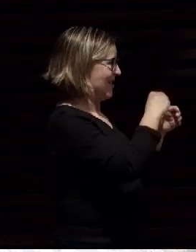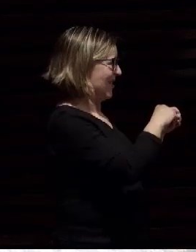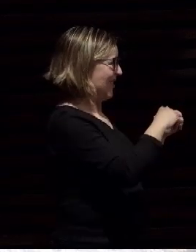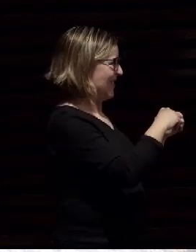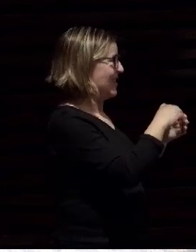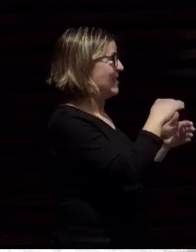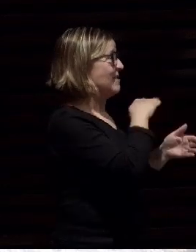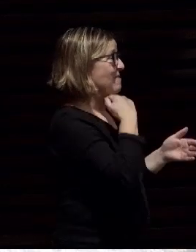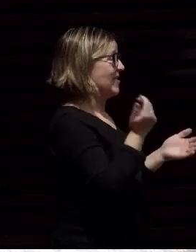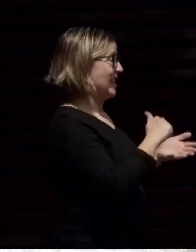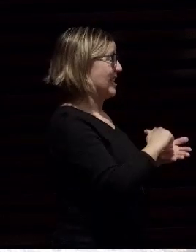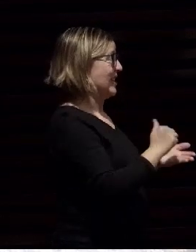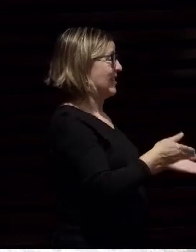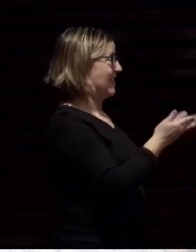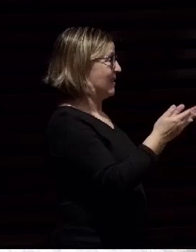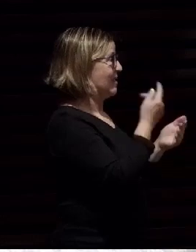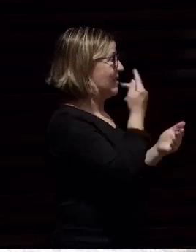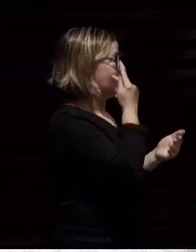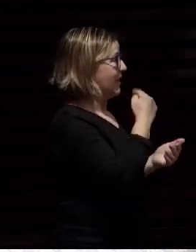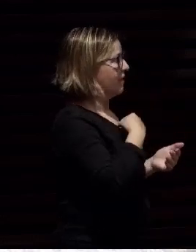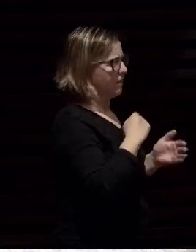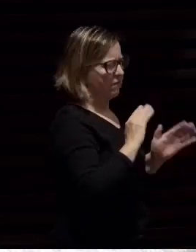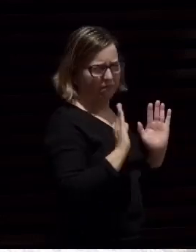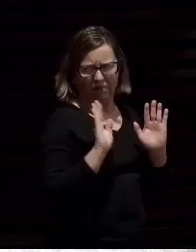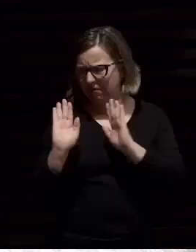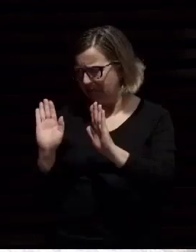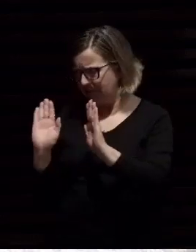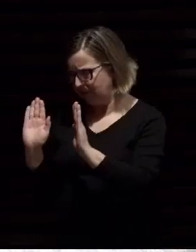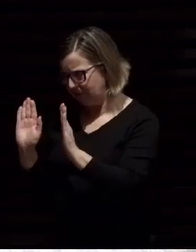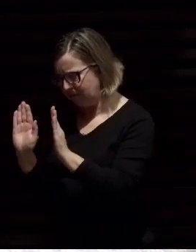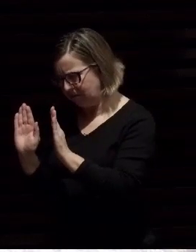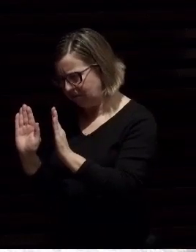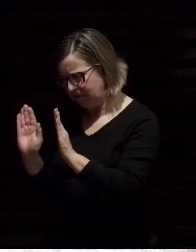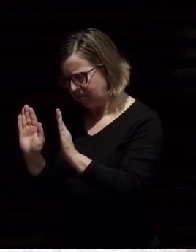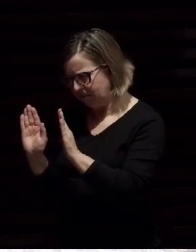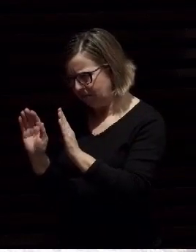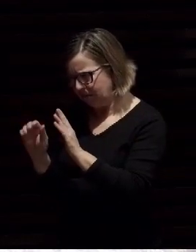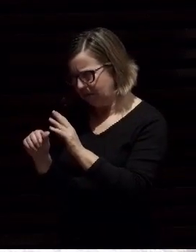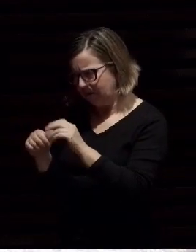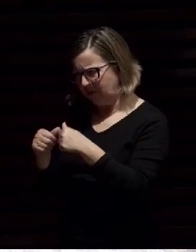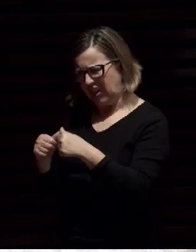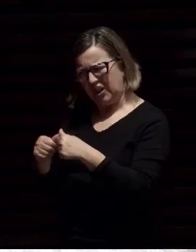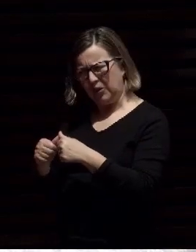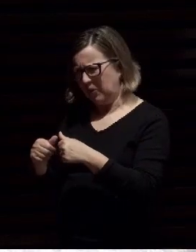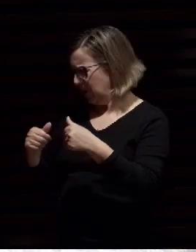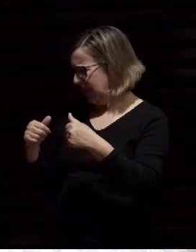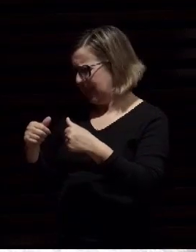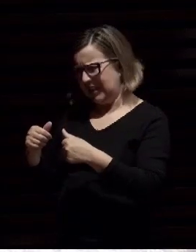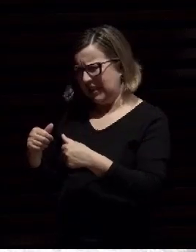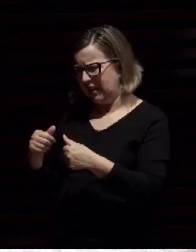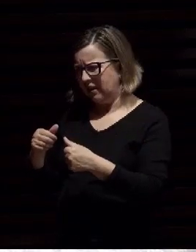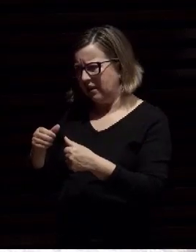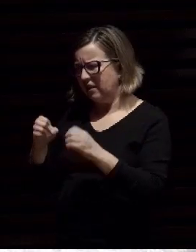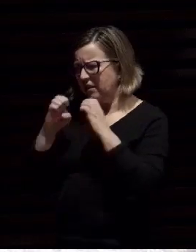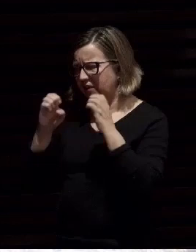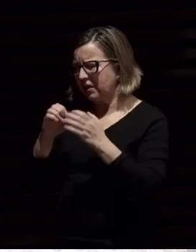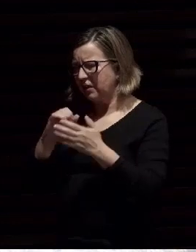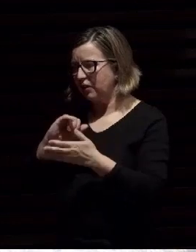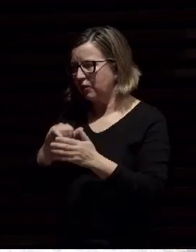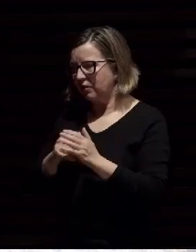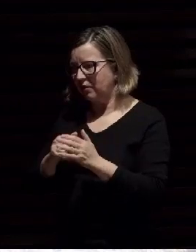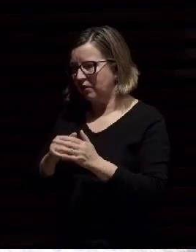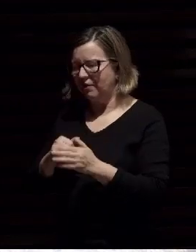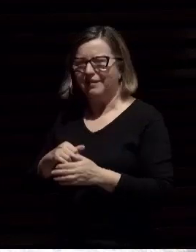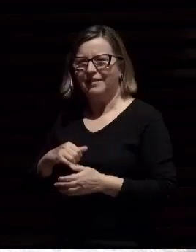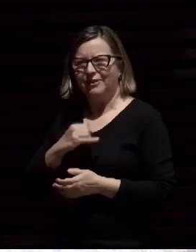ressurreição dele, para que eu tivesse... Pera. MacArthur disse, isso aí não está no Evangelho de João. Ele disse, mas eu já estou lá em